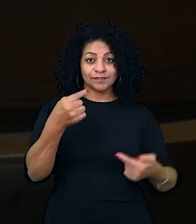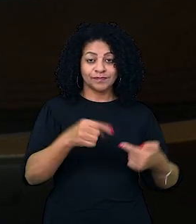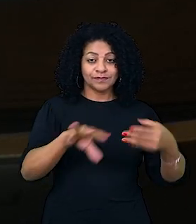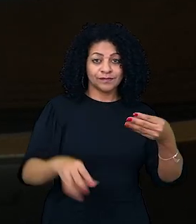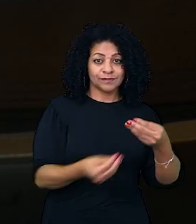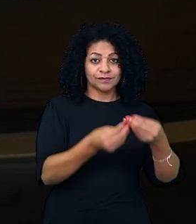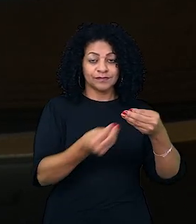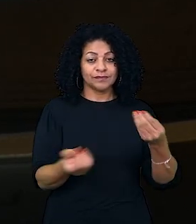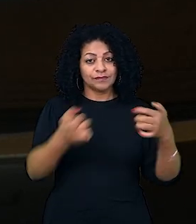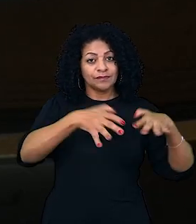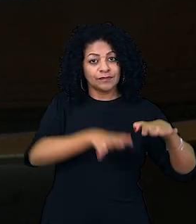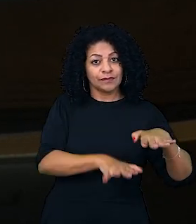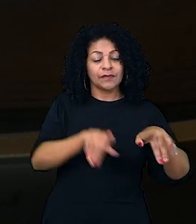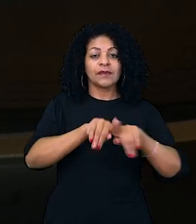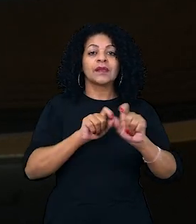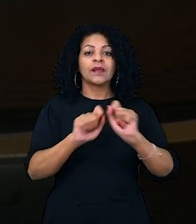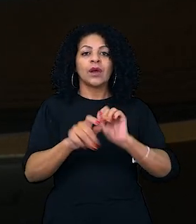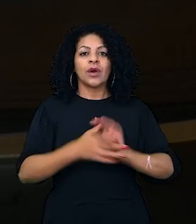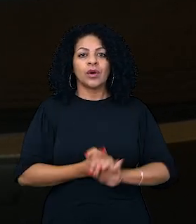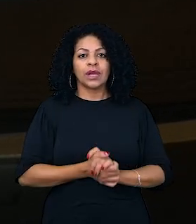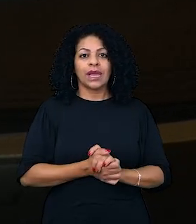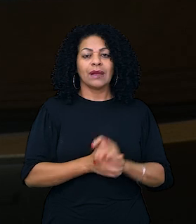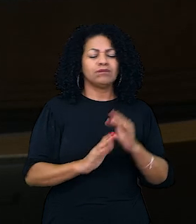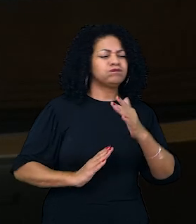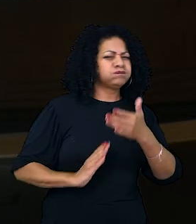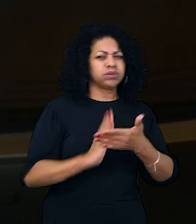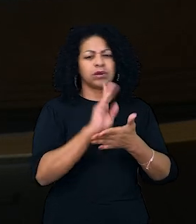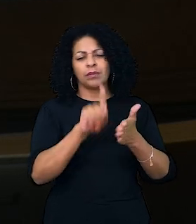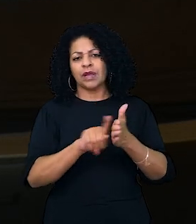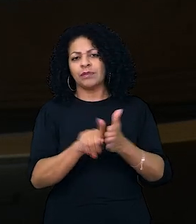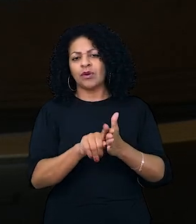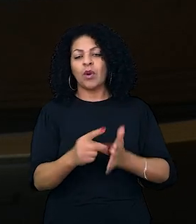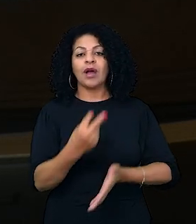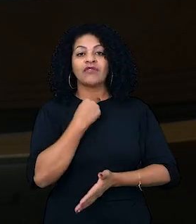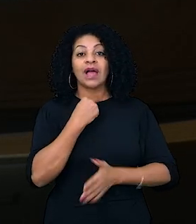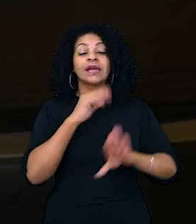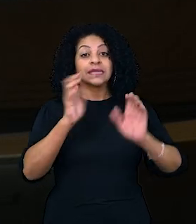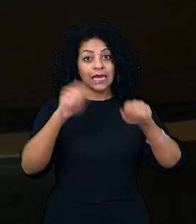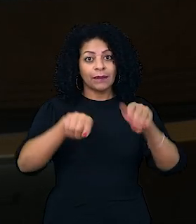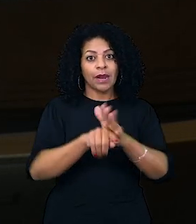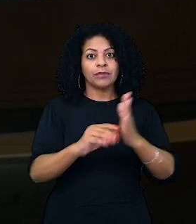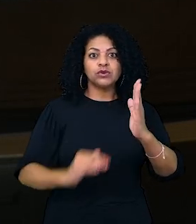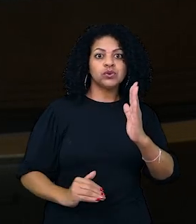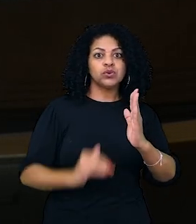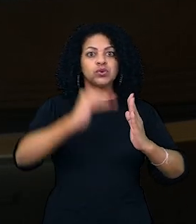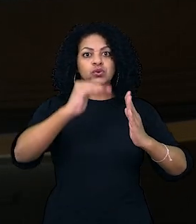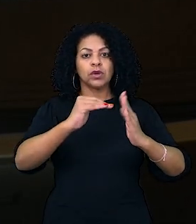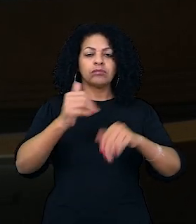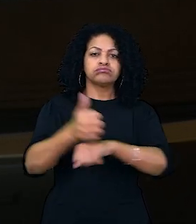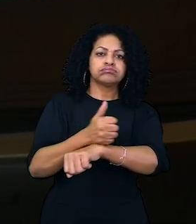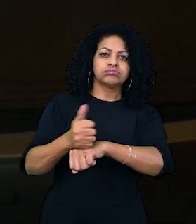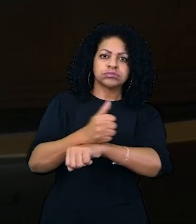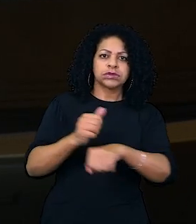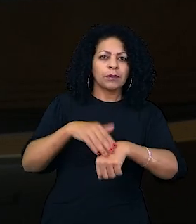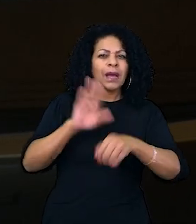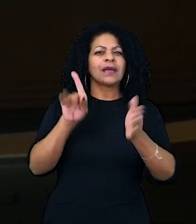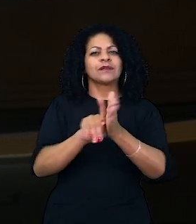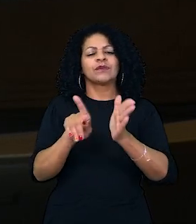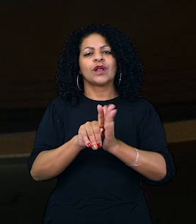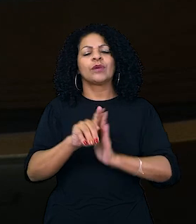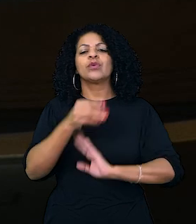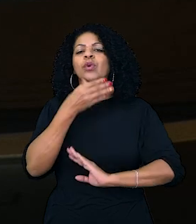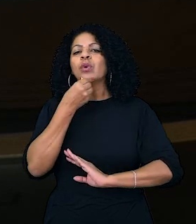de inclusão vão além da simples reserva de vagas e devem se estender à trajetória profissional do